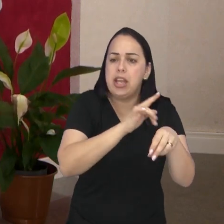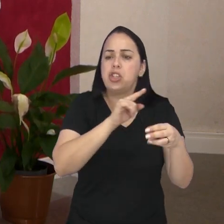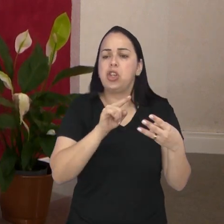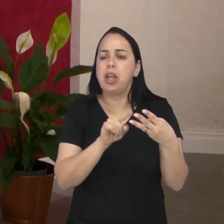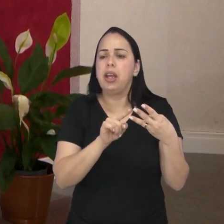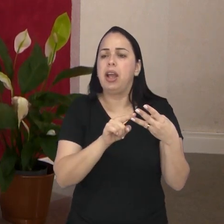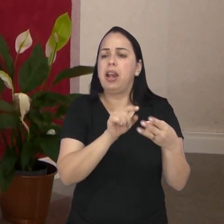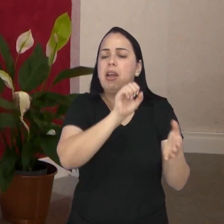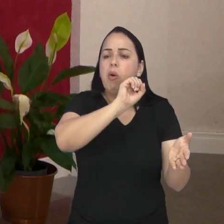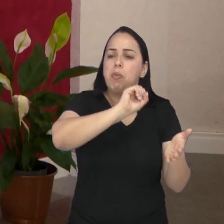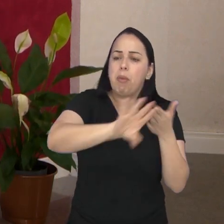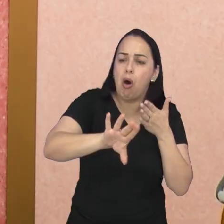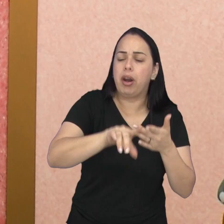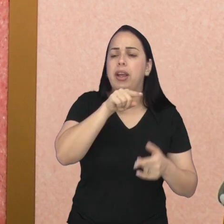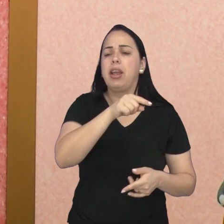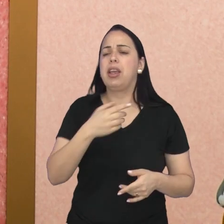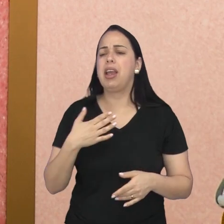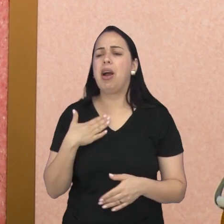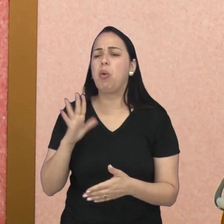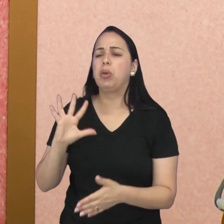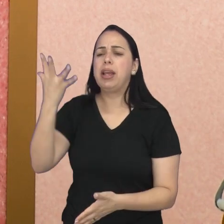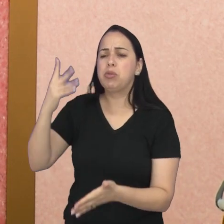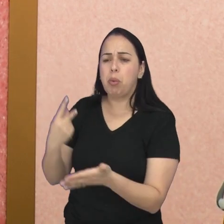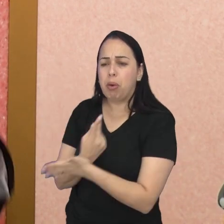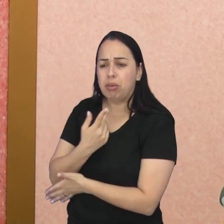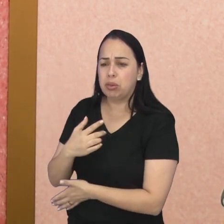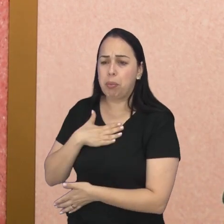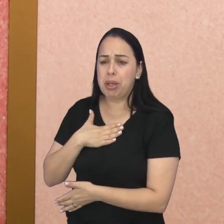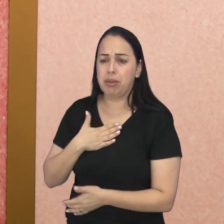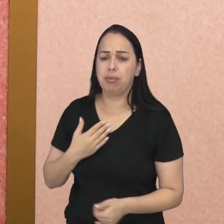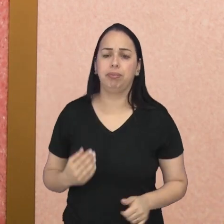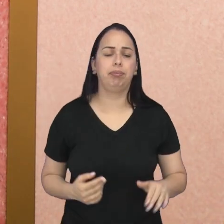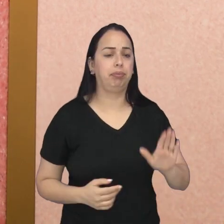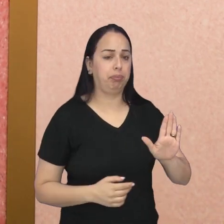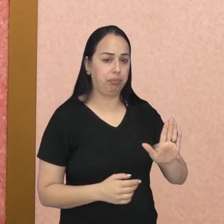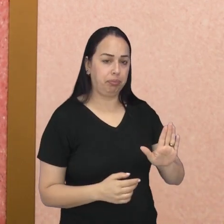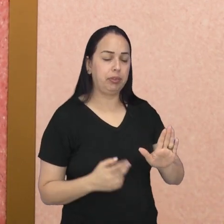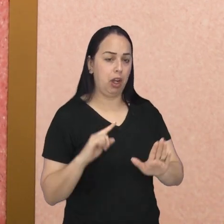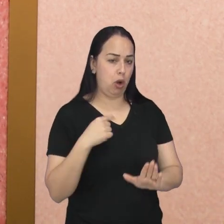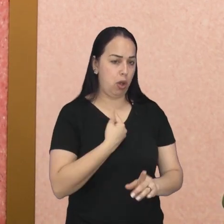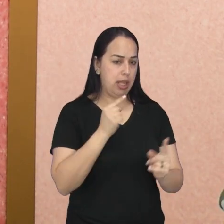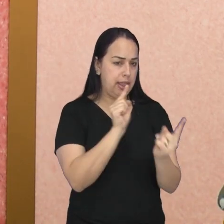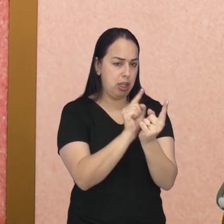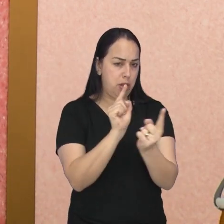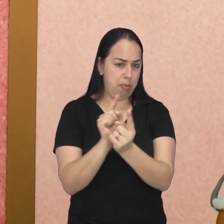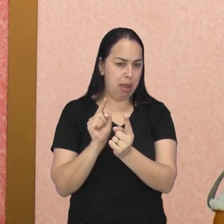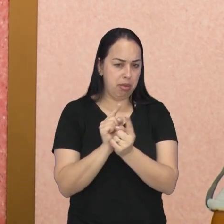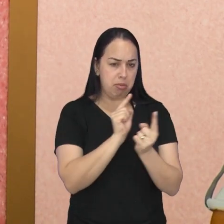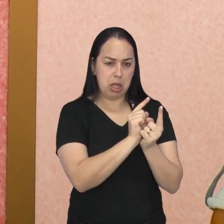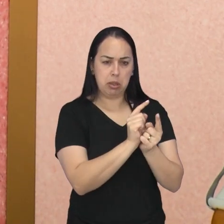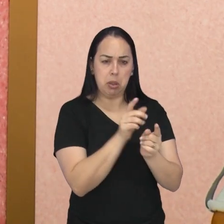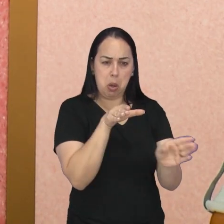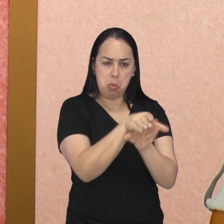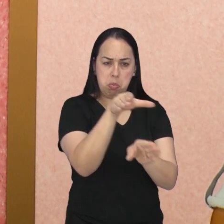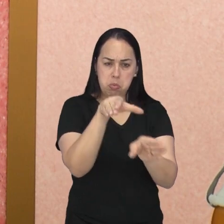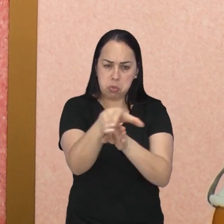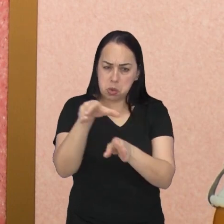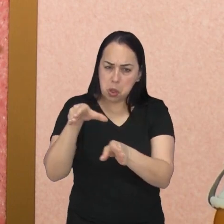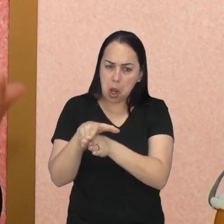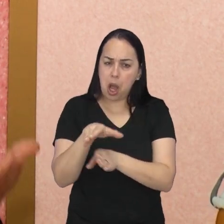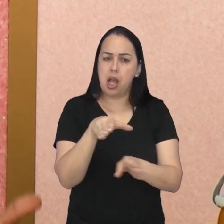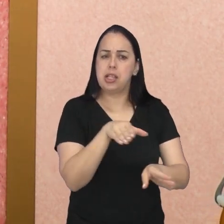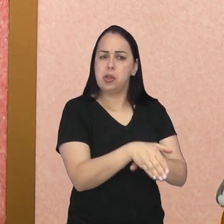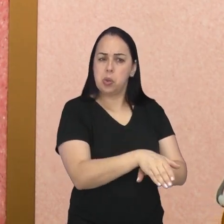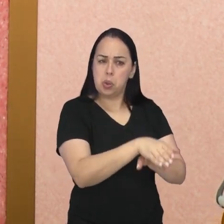se não for um líder? Pois é, né? Porque no nosso caso, né, de padre, a gente atende muitas pessoas que precisam de